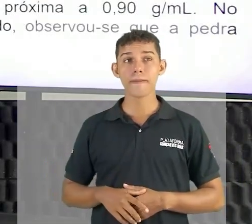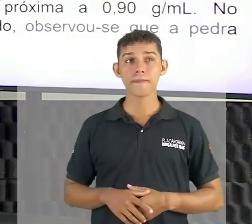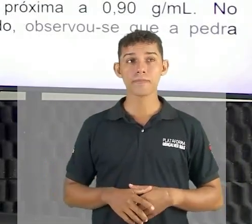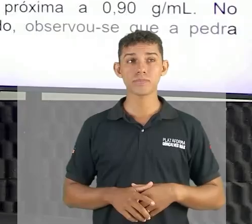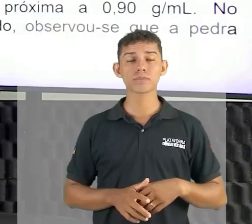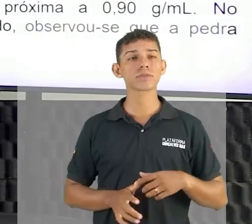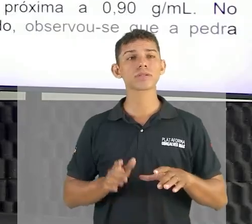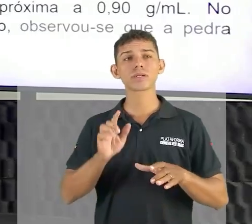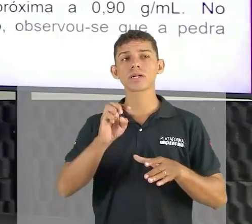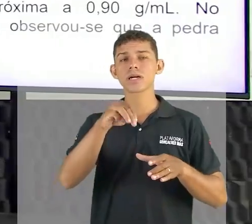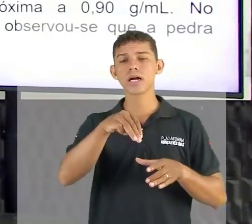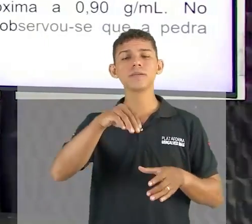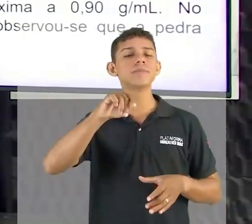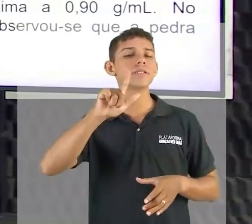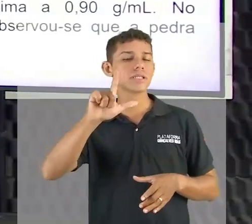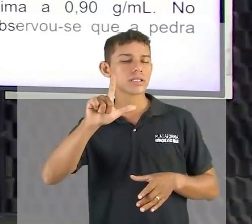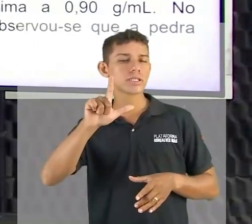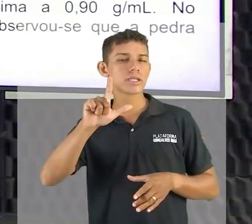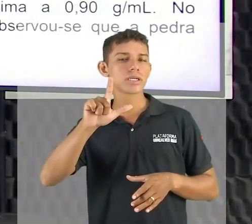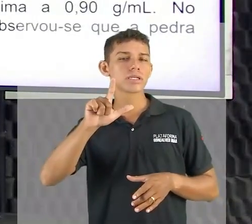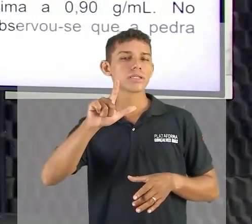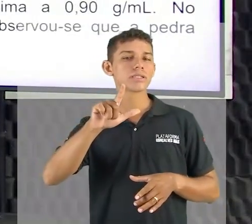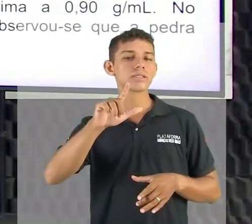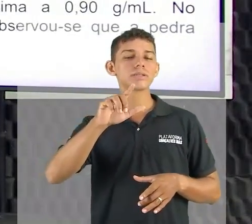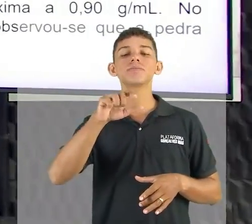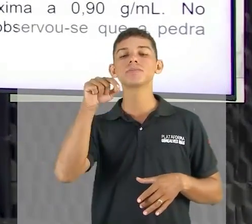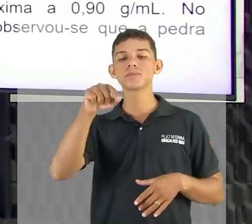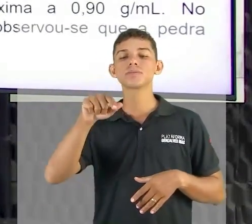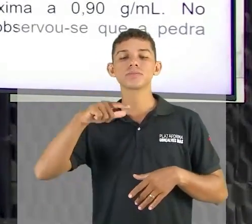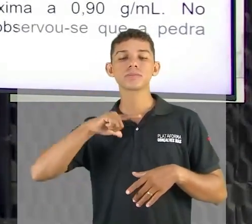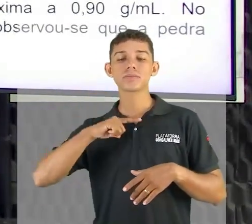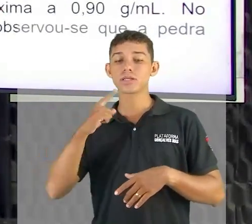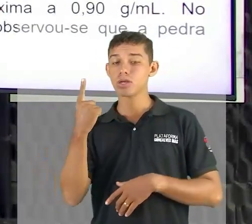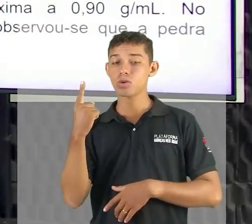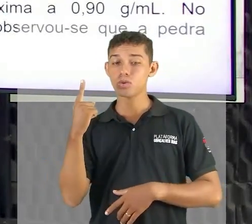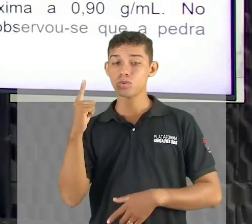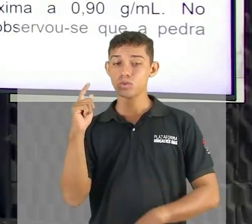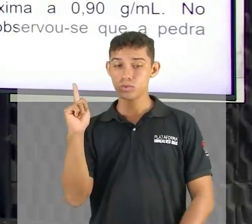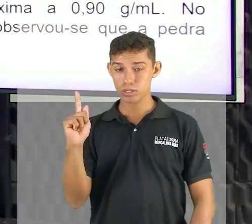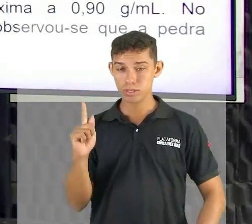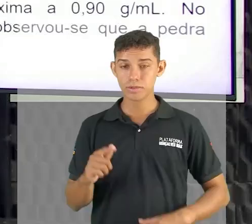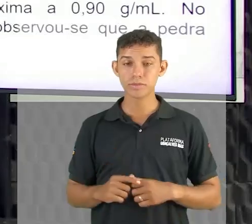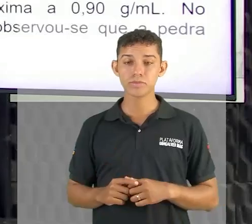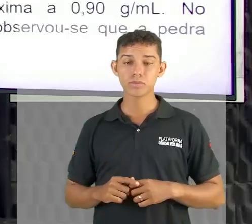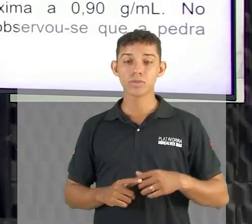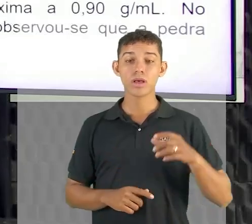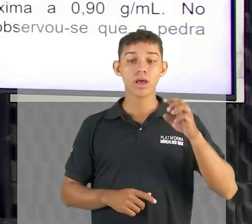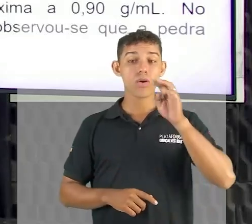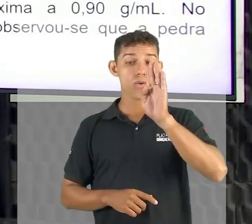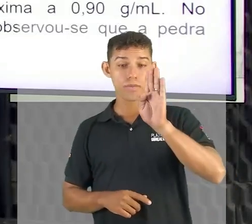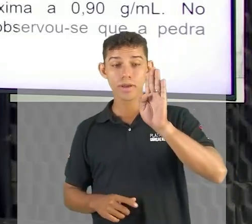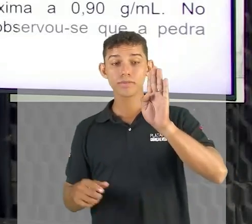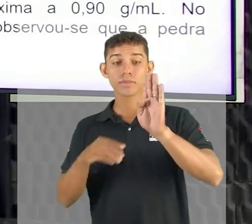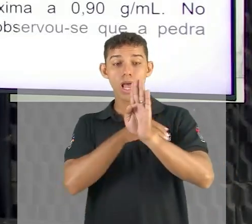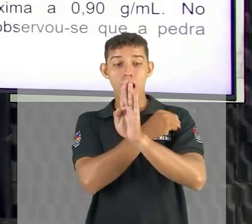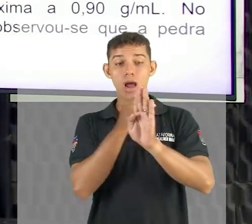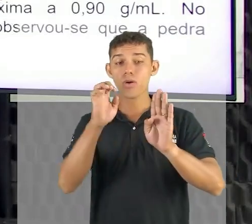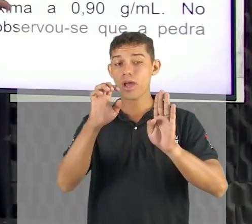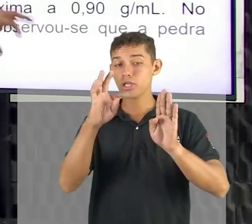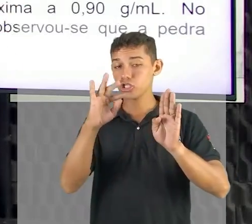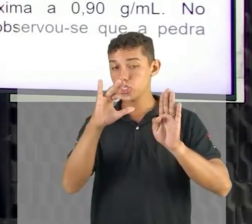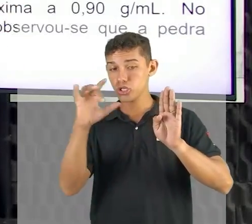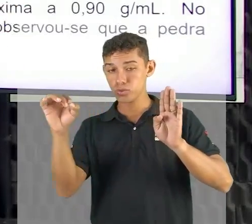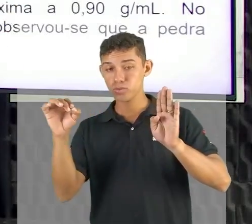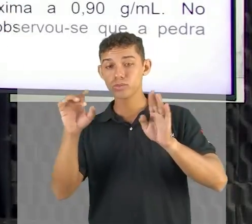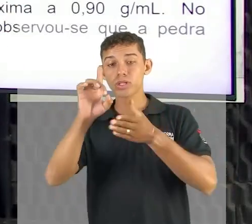água pesa 1 grama. O recipiente B, álcool etílico, com densidade de 0,79